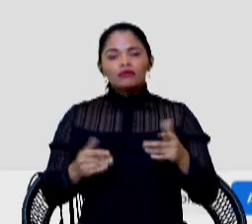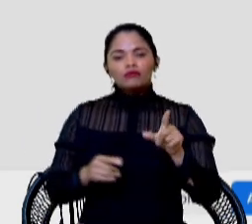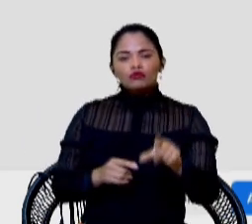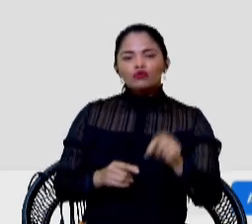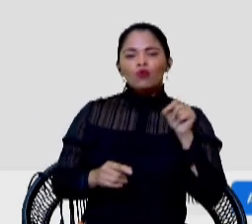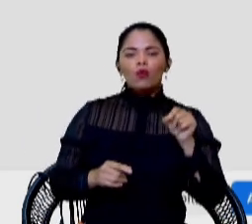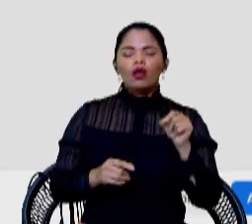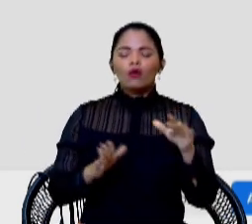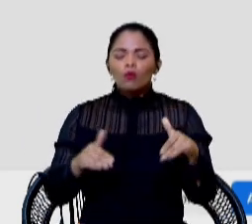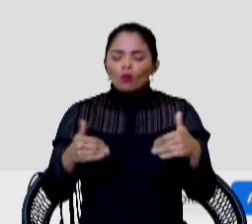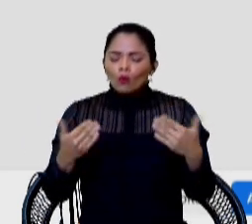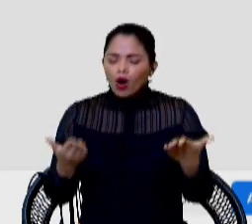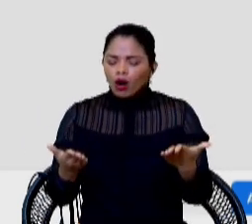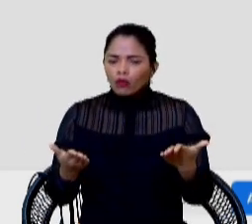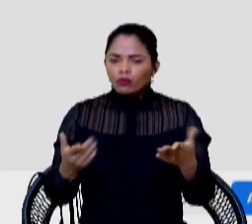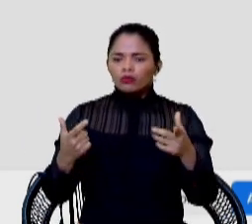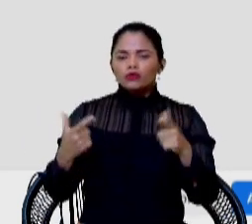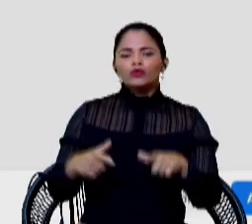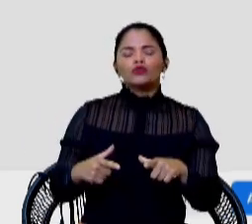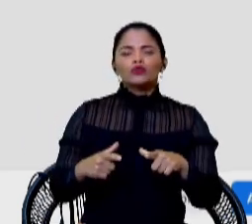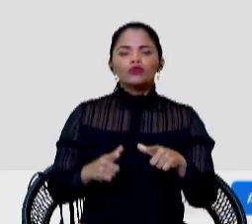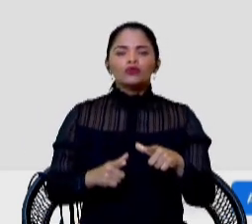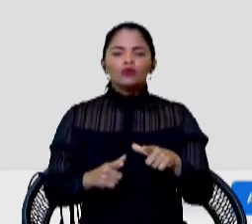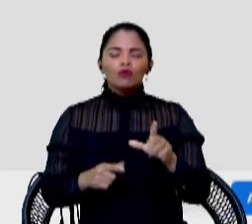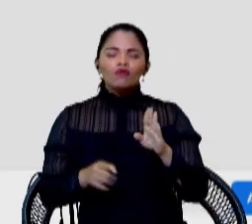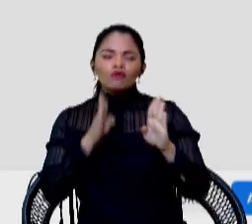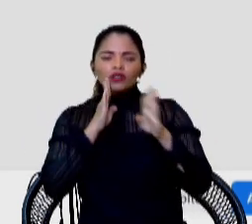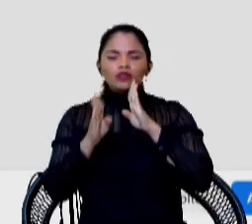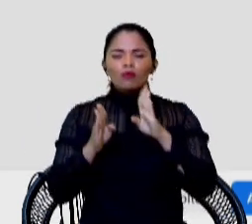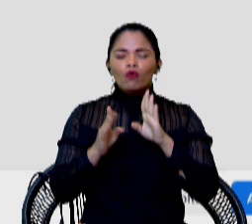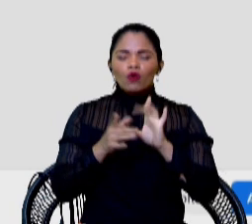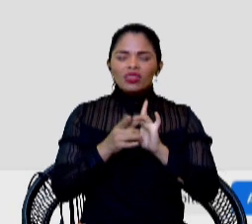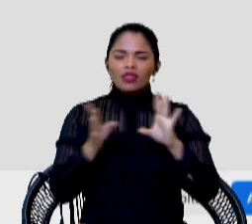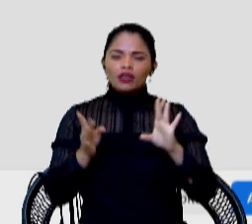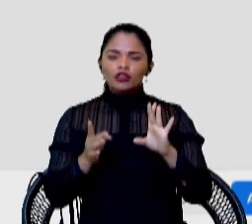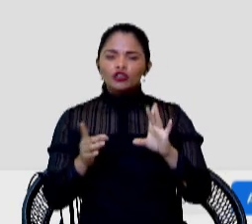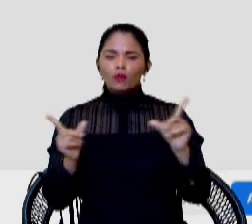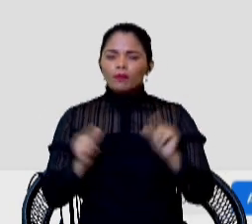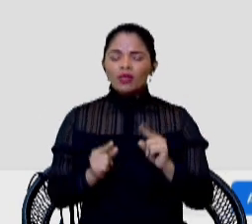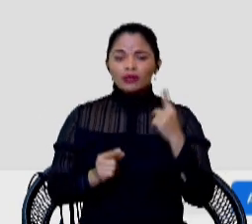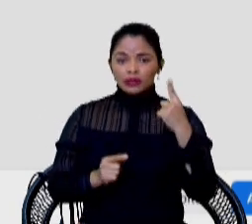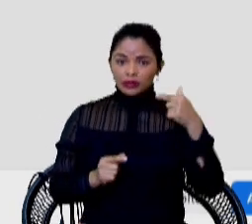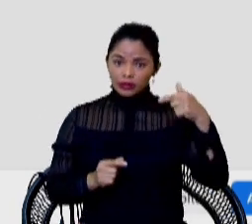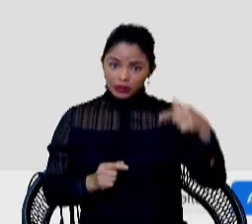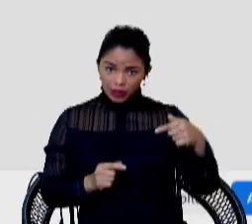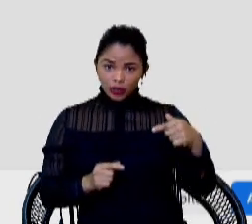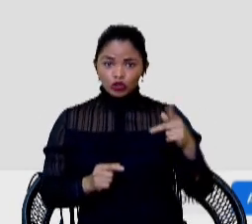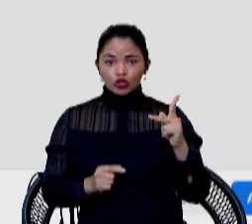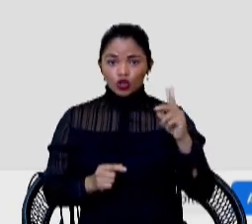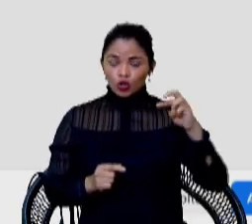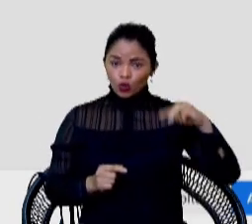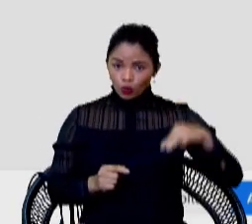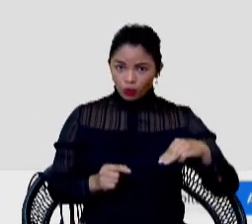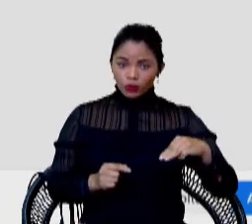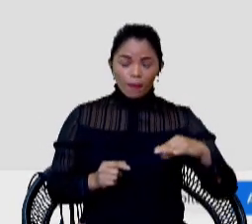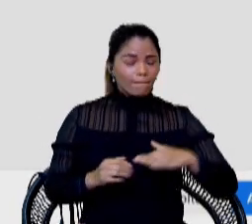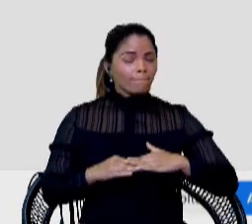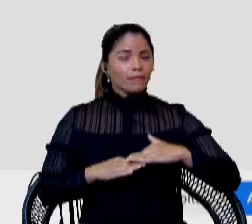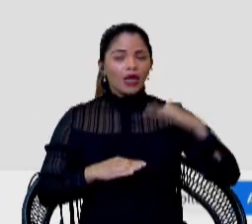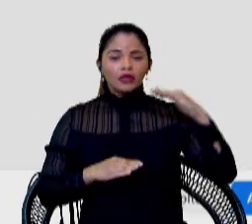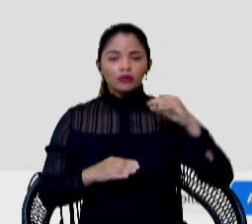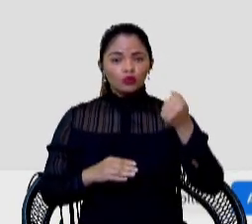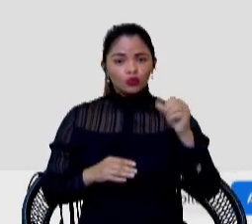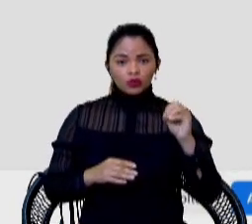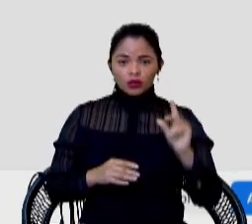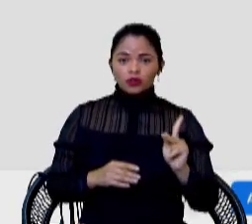definir um raio, né? O raio mínimo que o Facebook deixa, eu defini é de 17 quilômetros e o máximo que ele deixa são de 80 quilômetros,